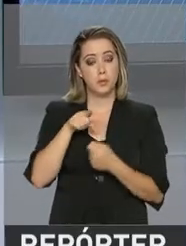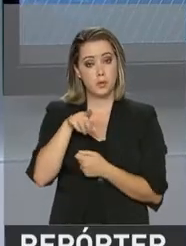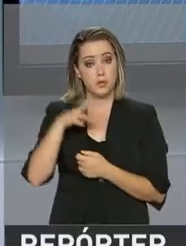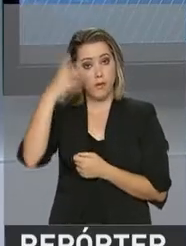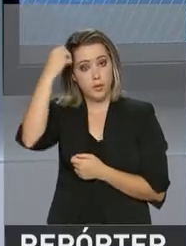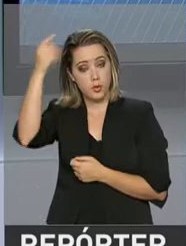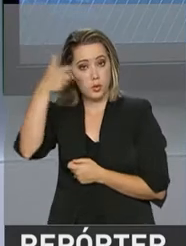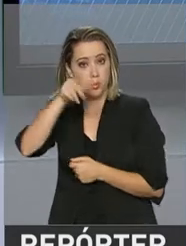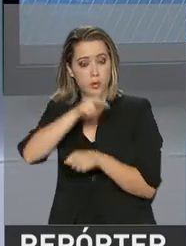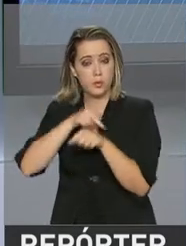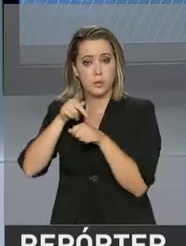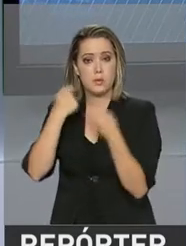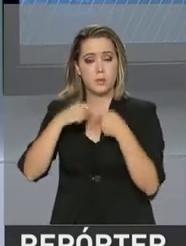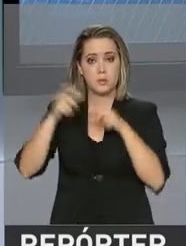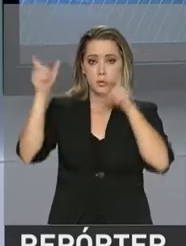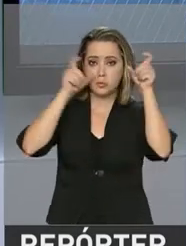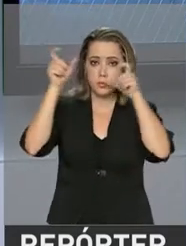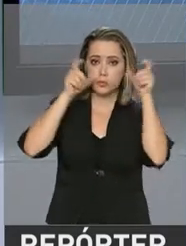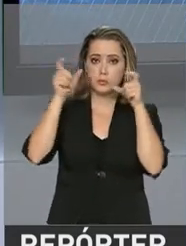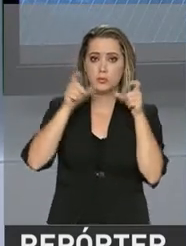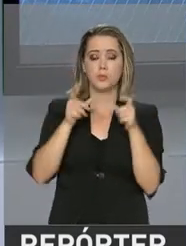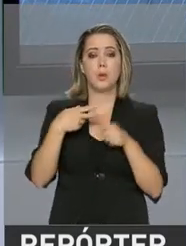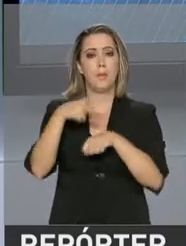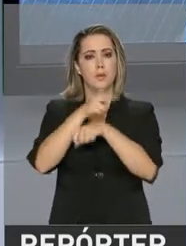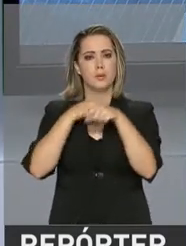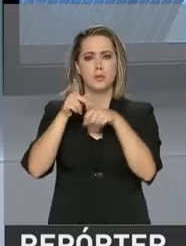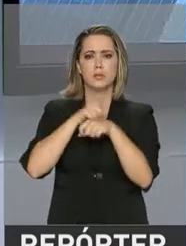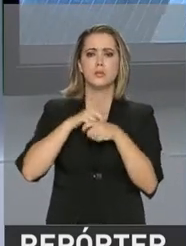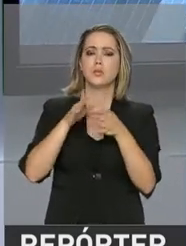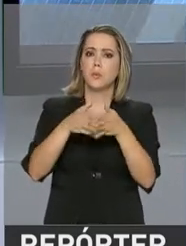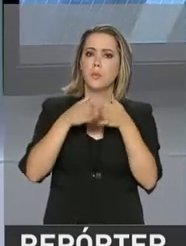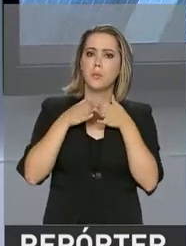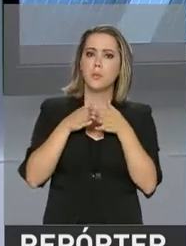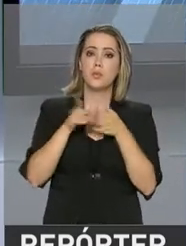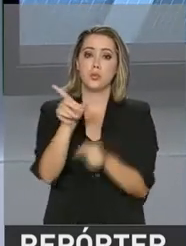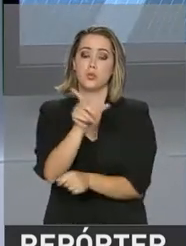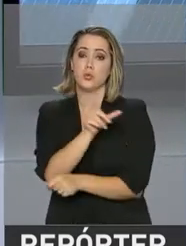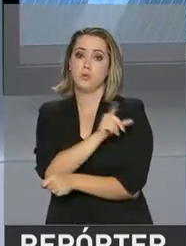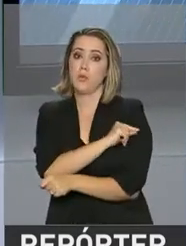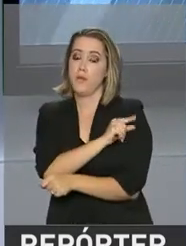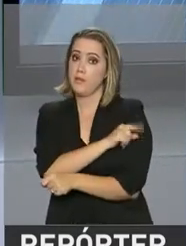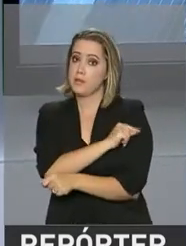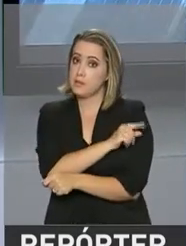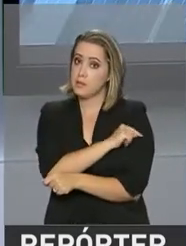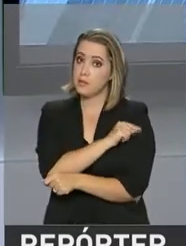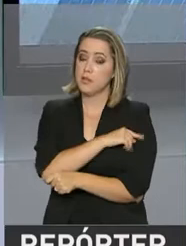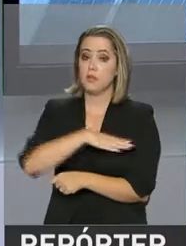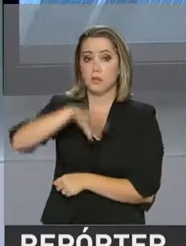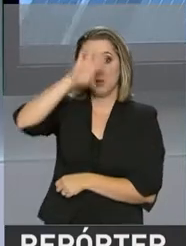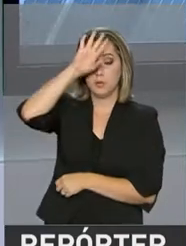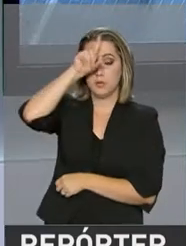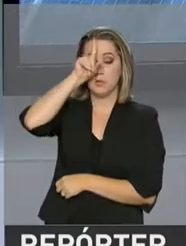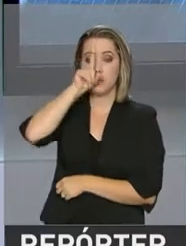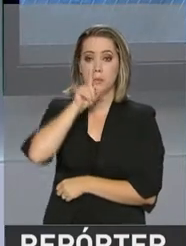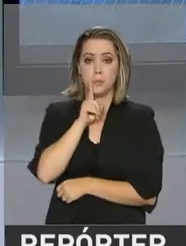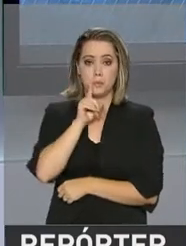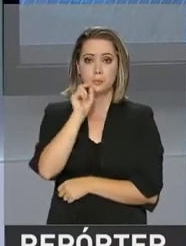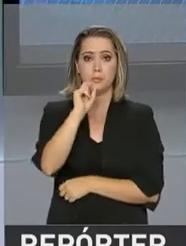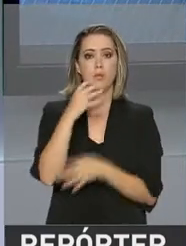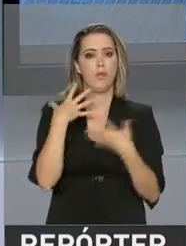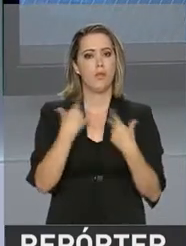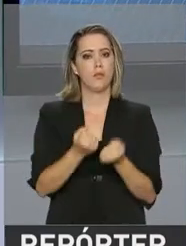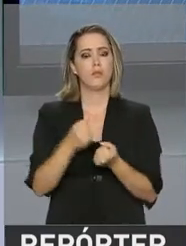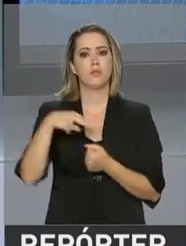para fora do país, é bom ficar alerta. Alguns países estão exigindo a comprovação da imunização contra a febre